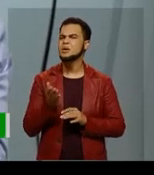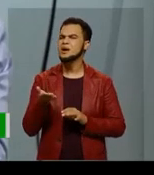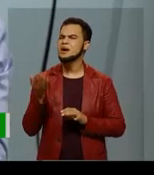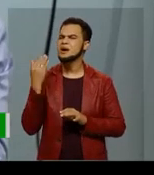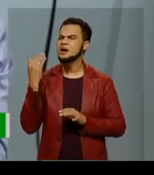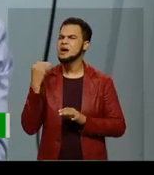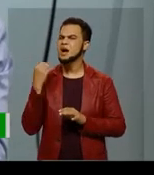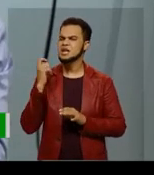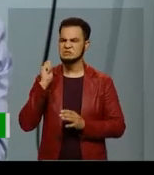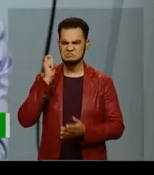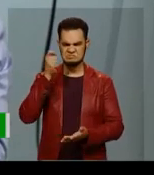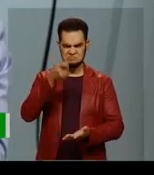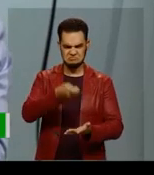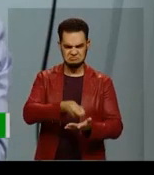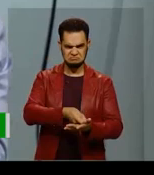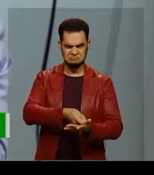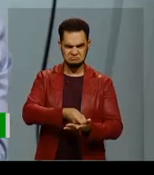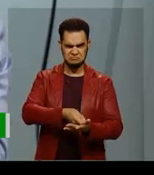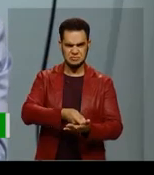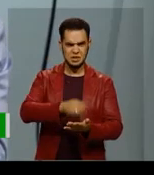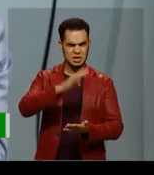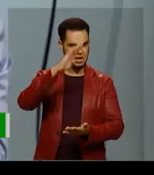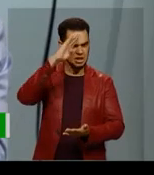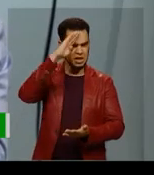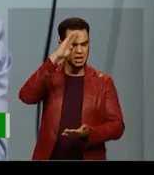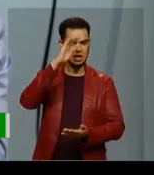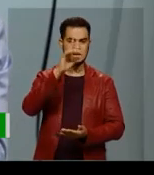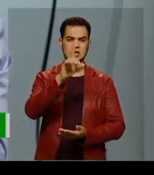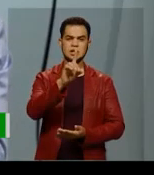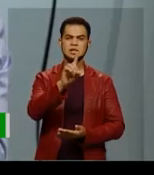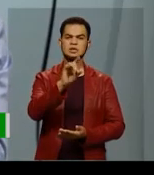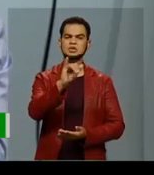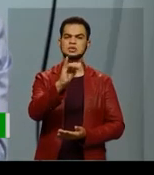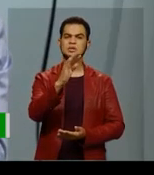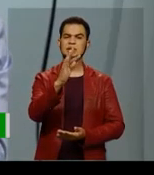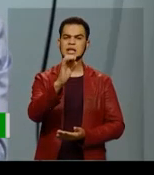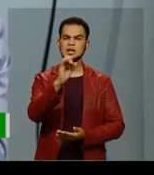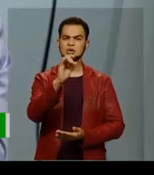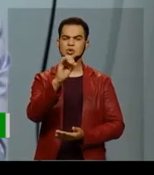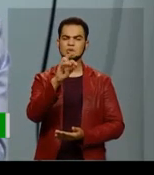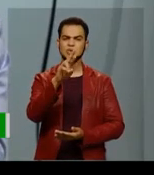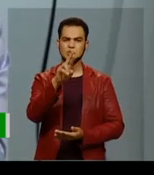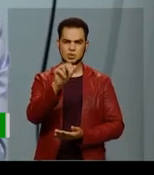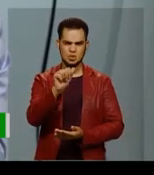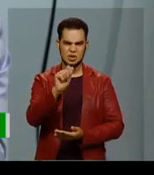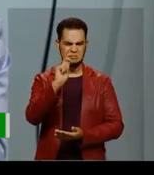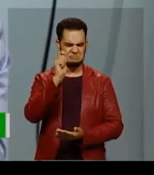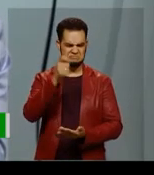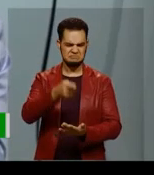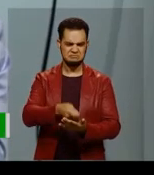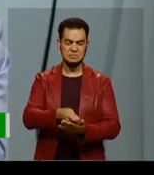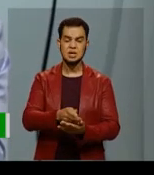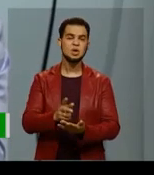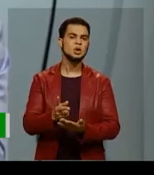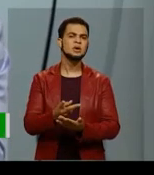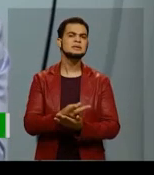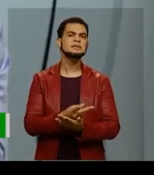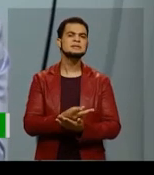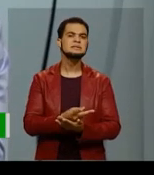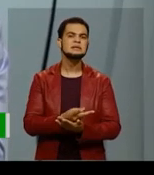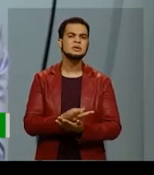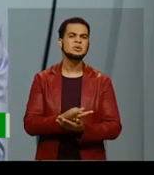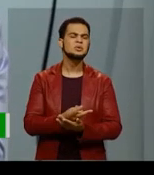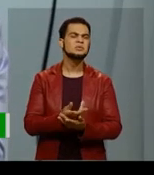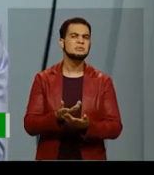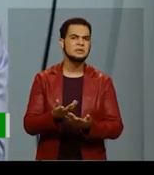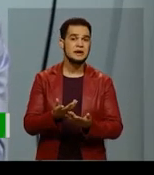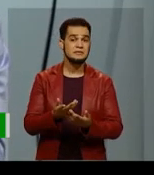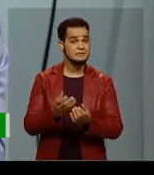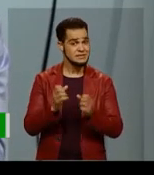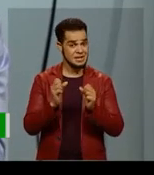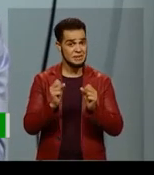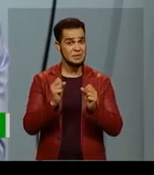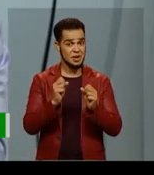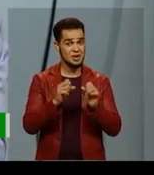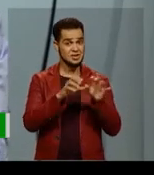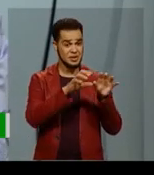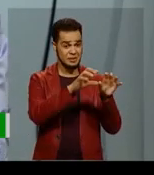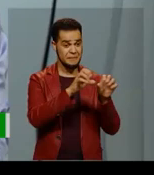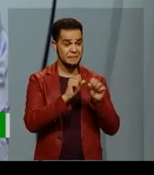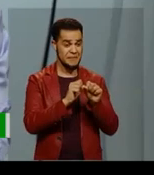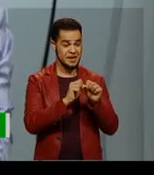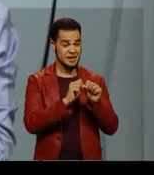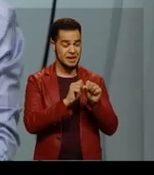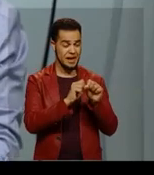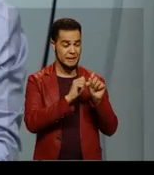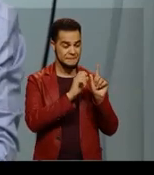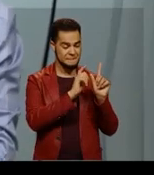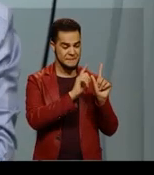de 64 para frente? Você pode até analisar a história pelos cartoons, pela charge. Analisar um período, não vou